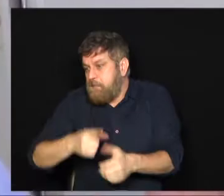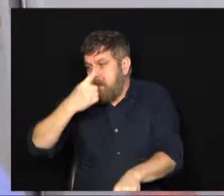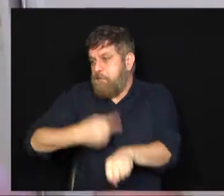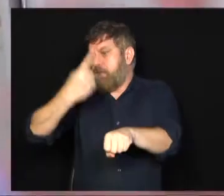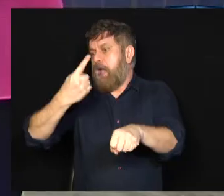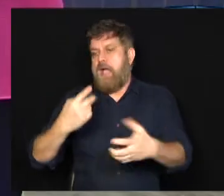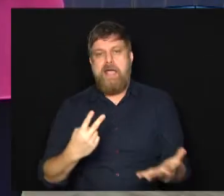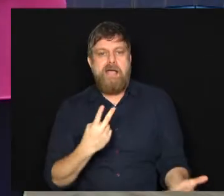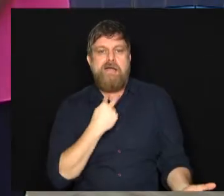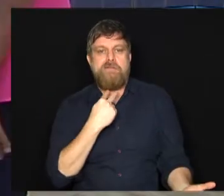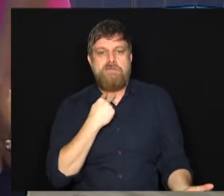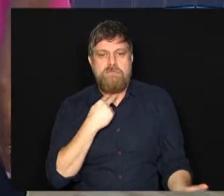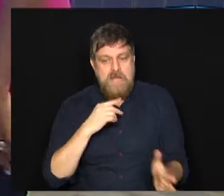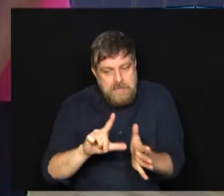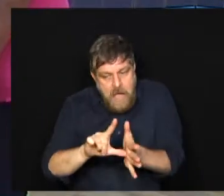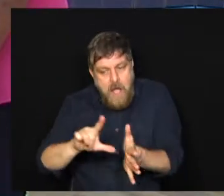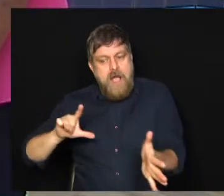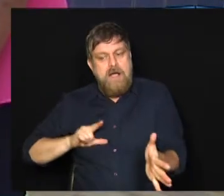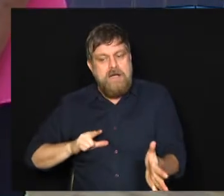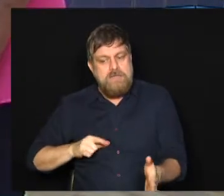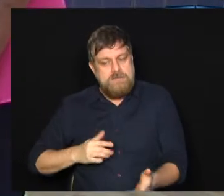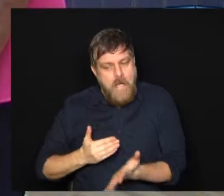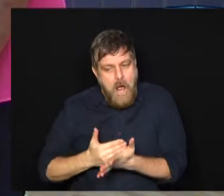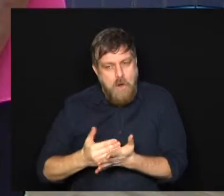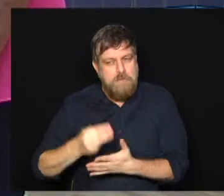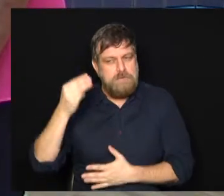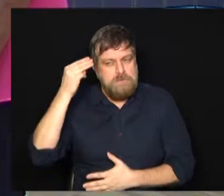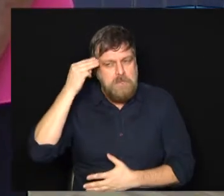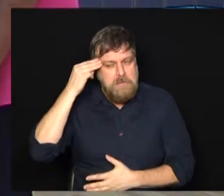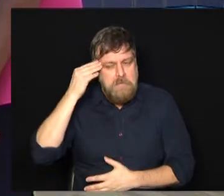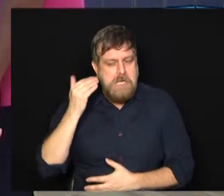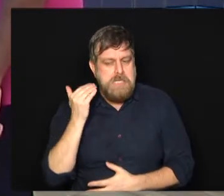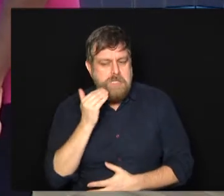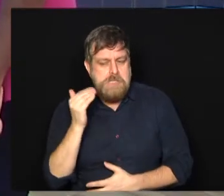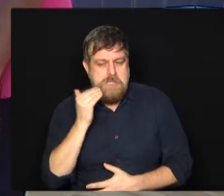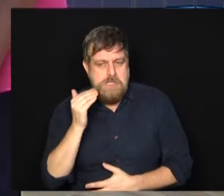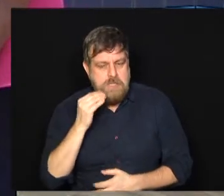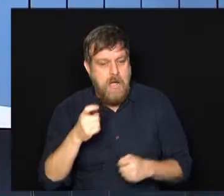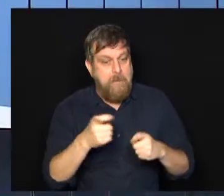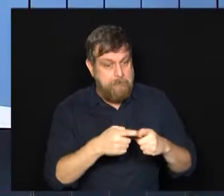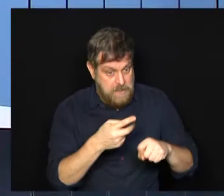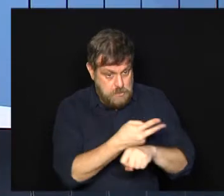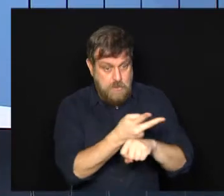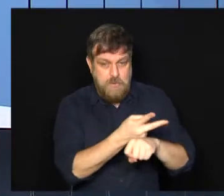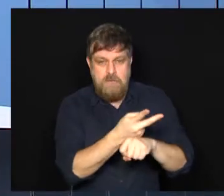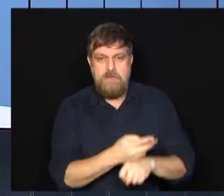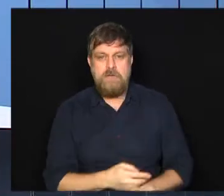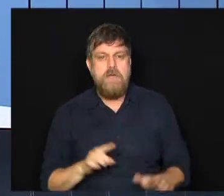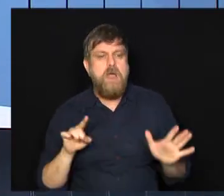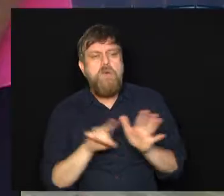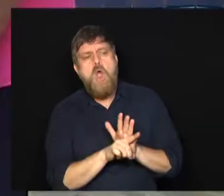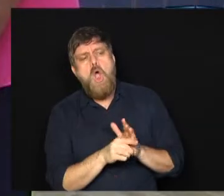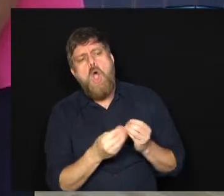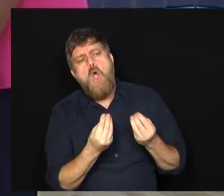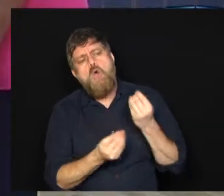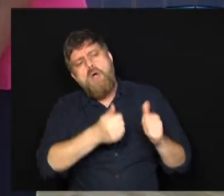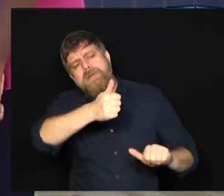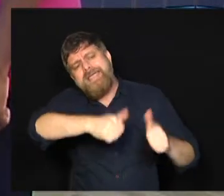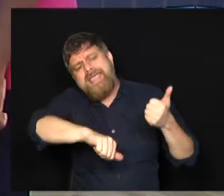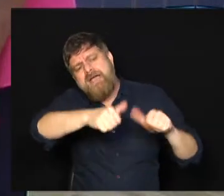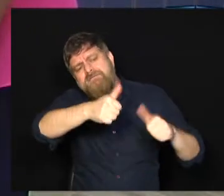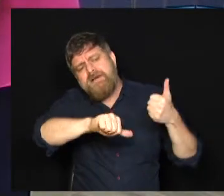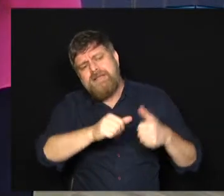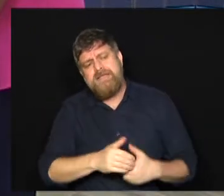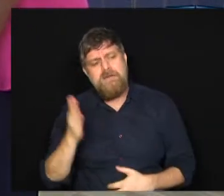primeiro o diagnóstico sensação precoce, de que a memória né? está falhando. Isso. Doutor, o senhor falou do exame, como é que é esse exame para diagnosticar